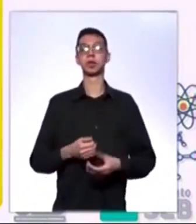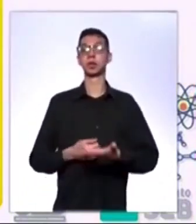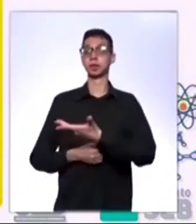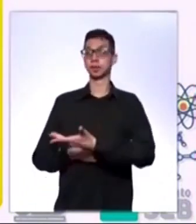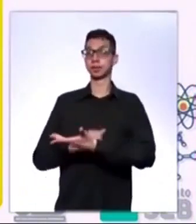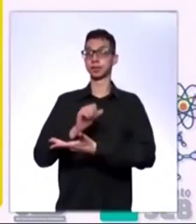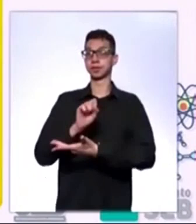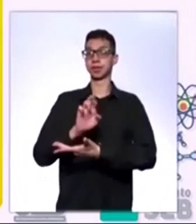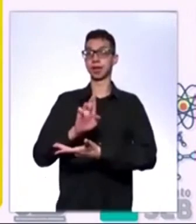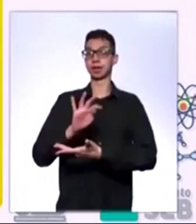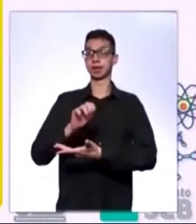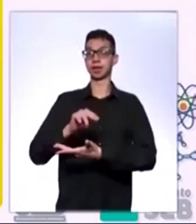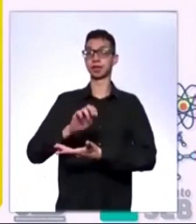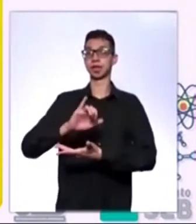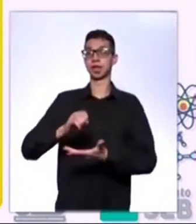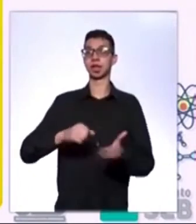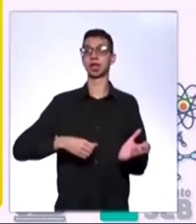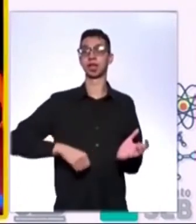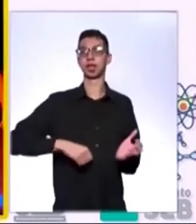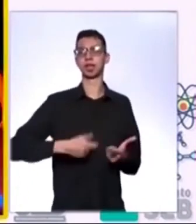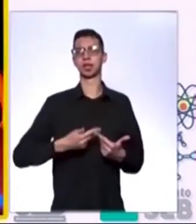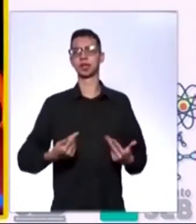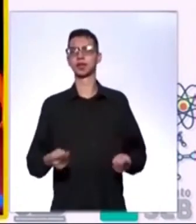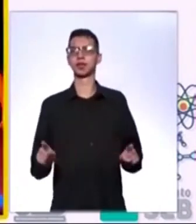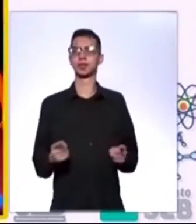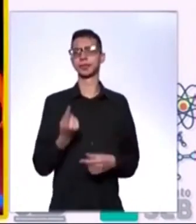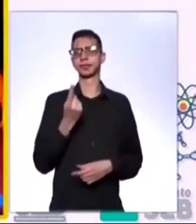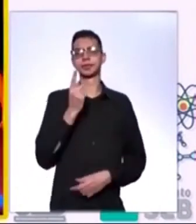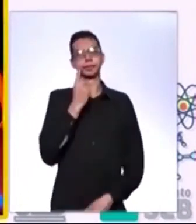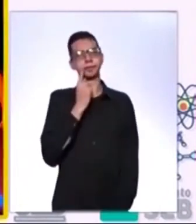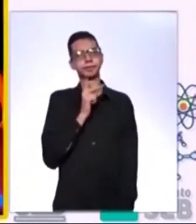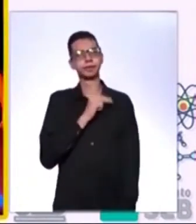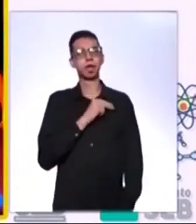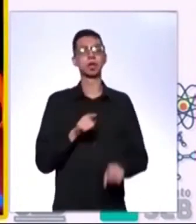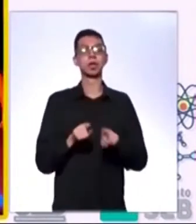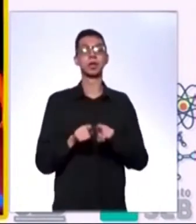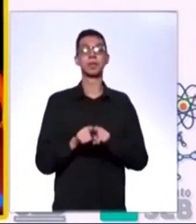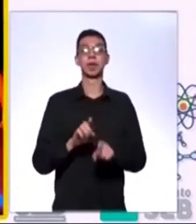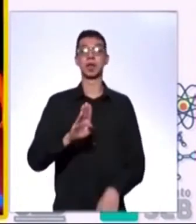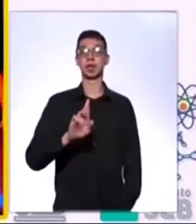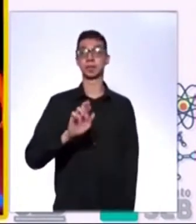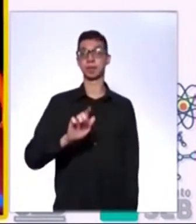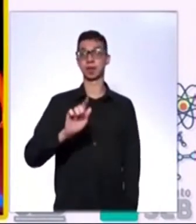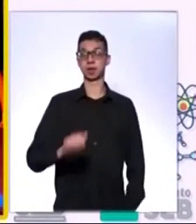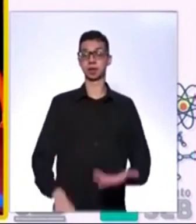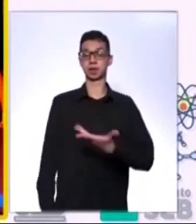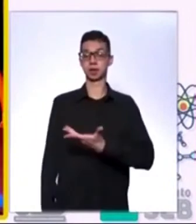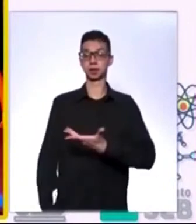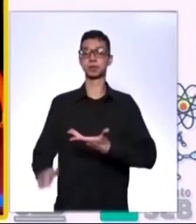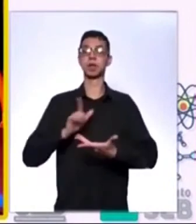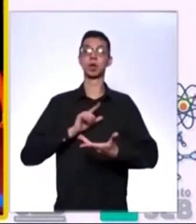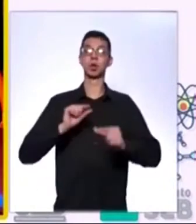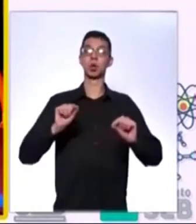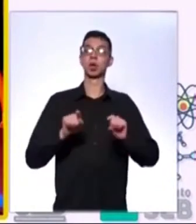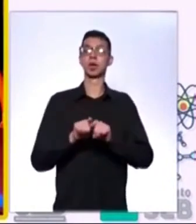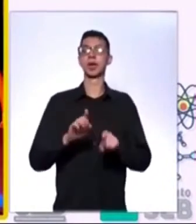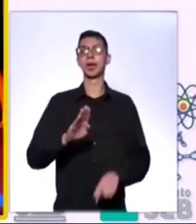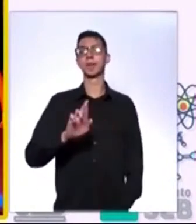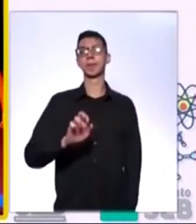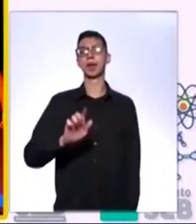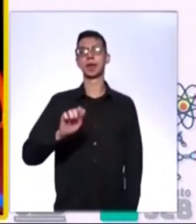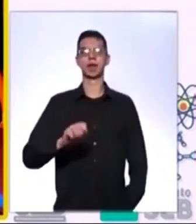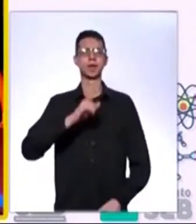Sertanejão. Ê, Barretão. O brega. Aí tem, né, o brega funk. O brega é muito forte